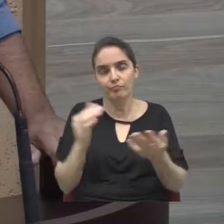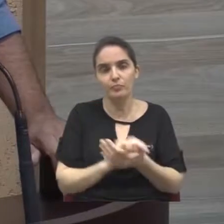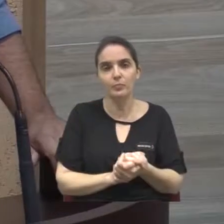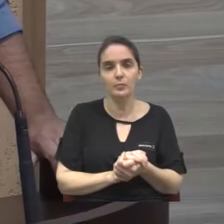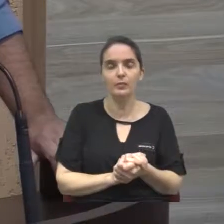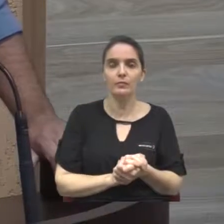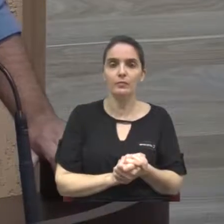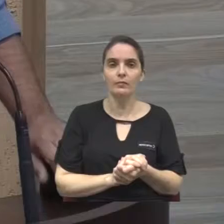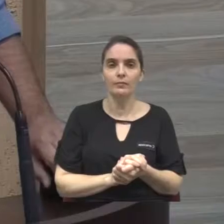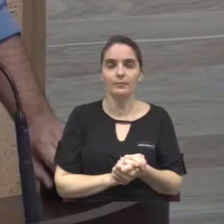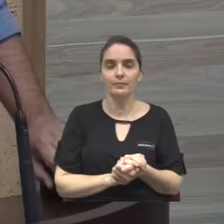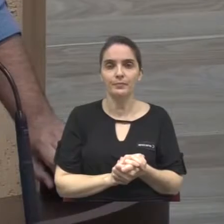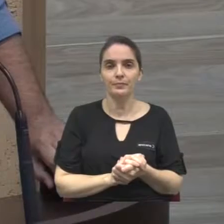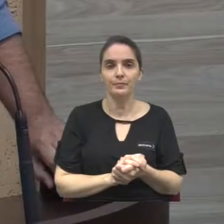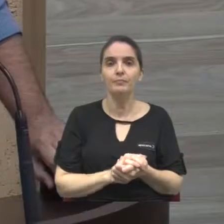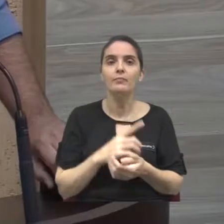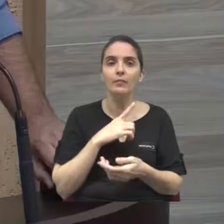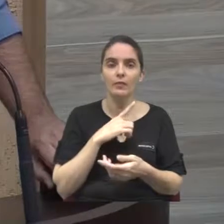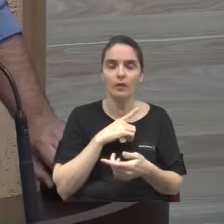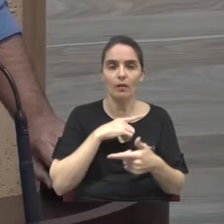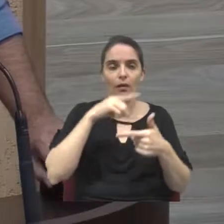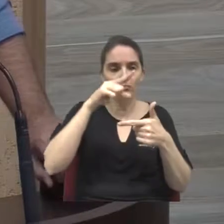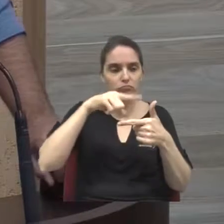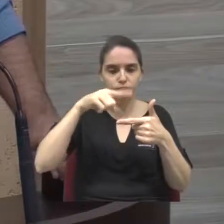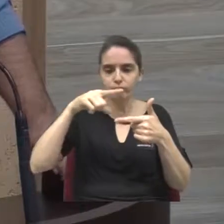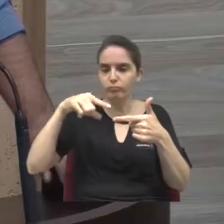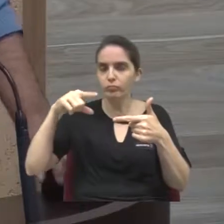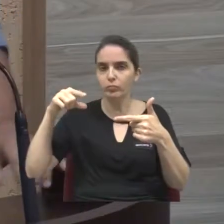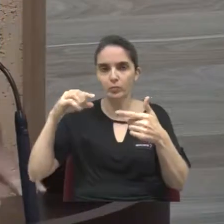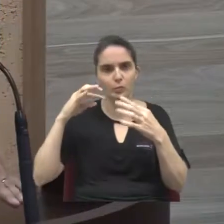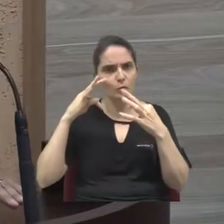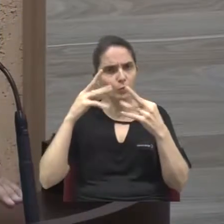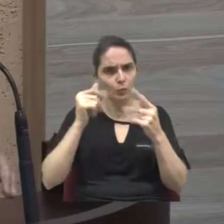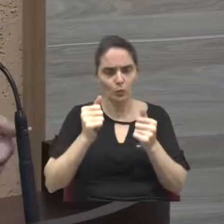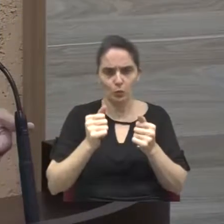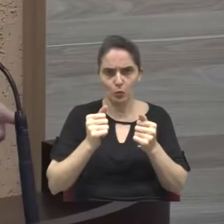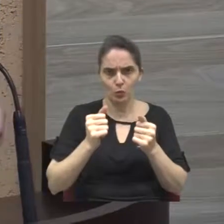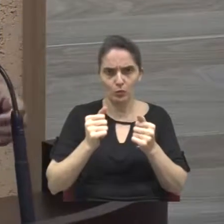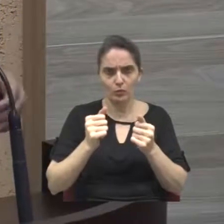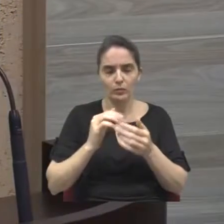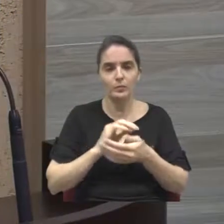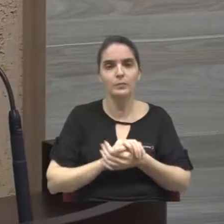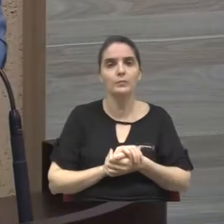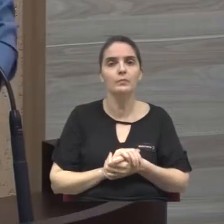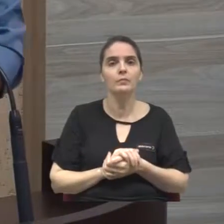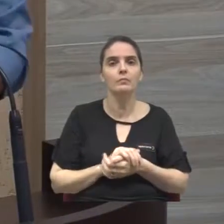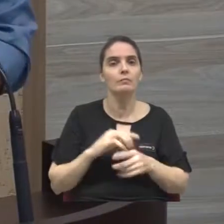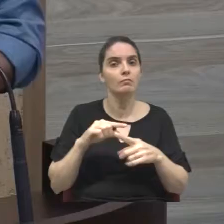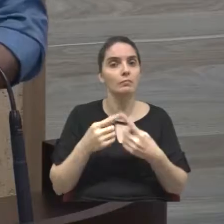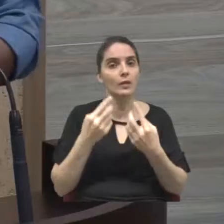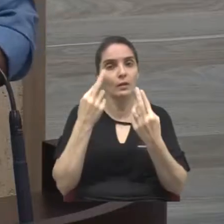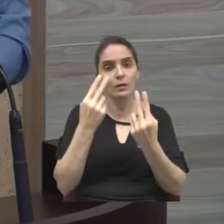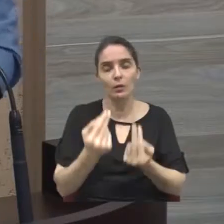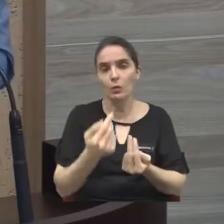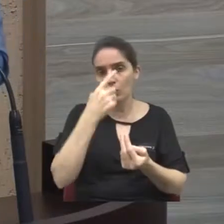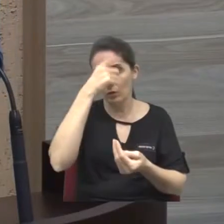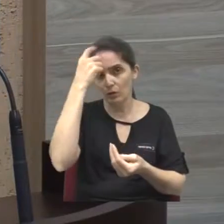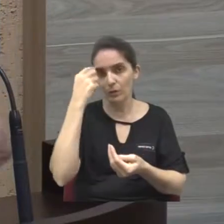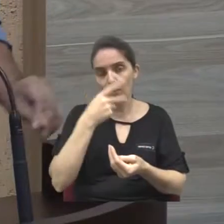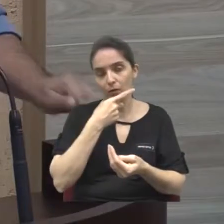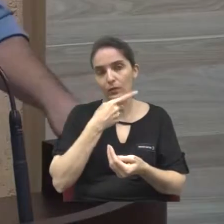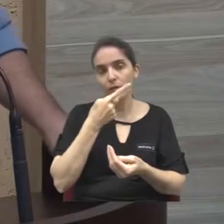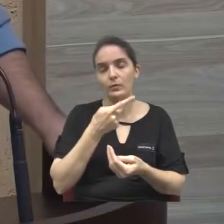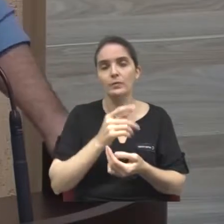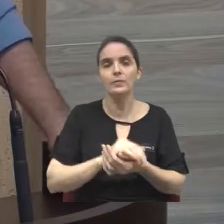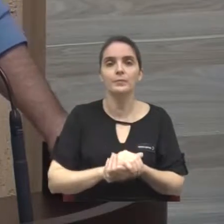a planilha, tudo o que veio, mas como muito bem disse o vereador Marco Xavier, quando